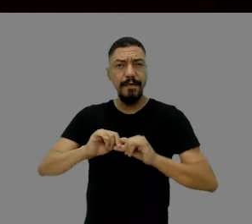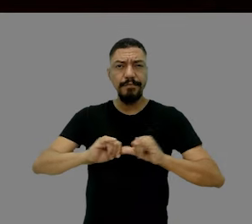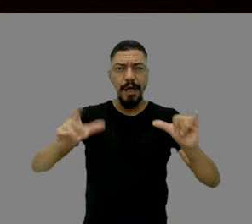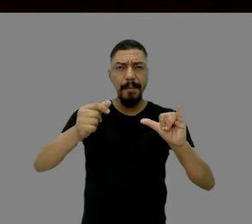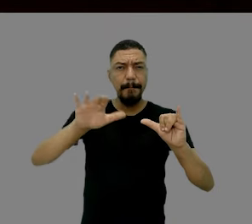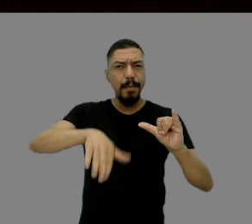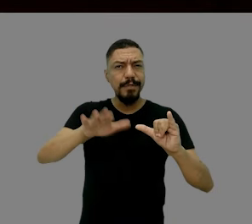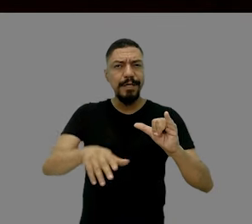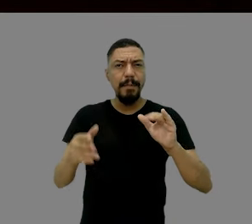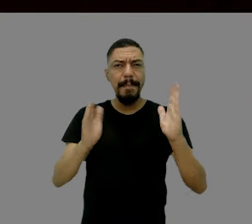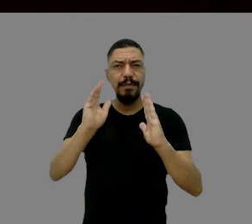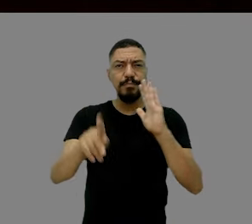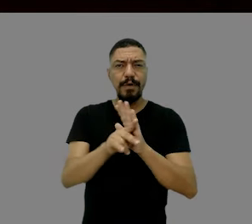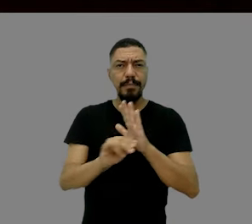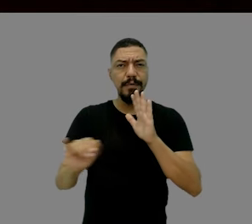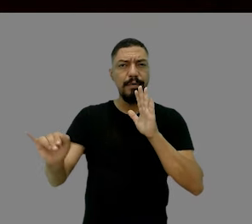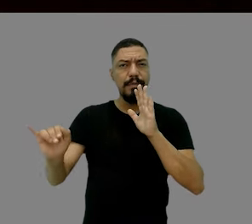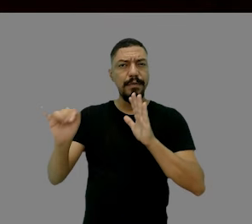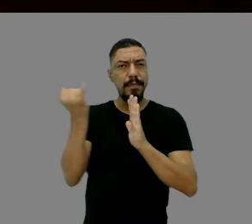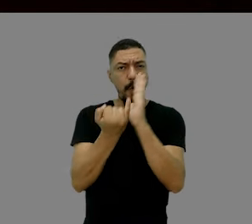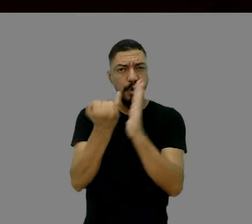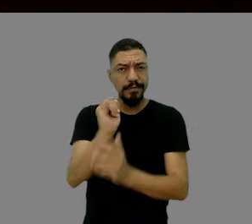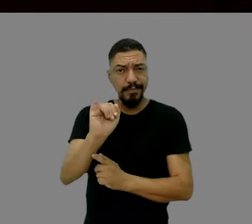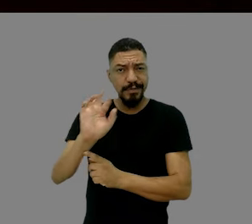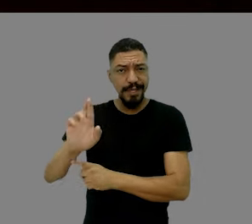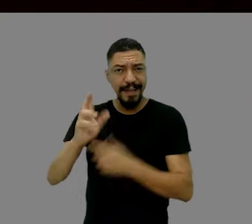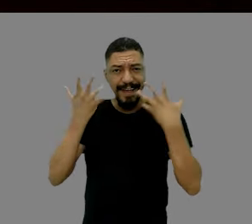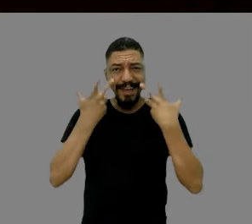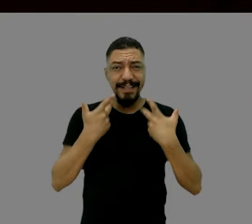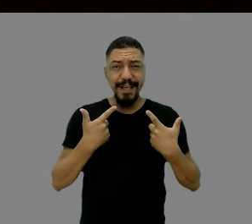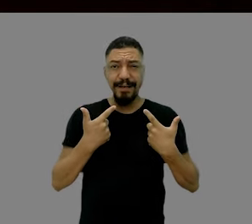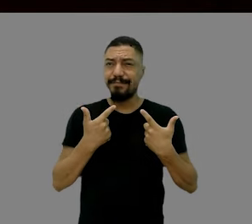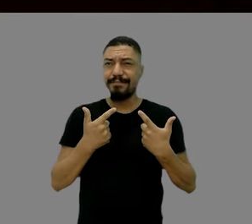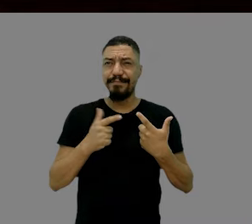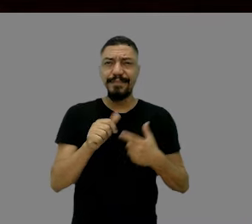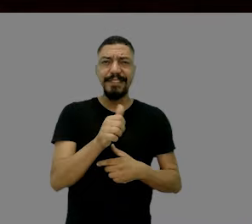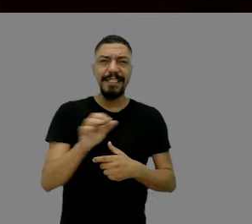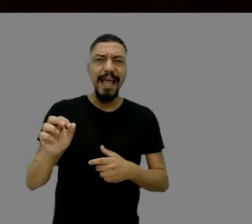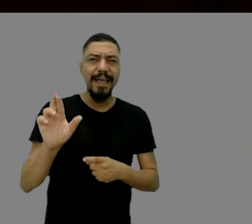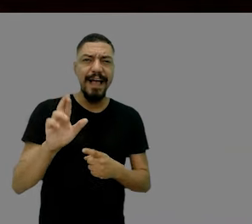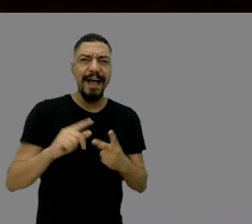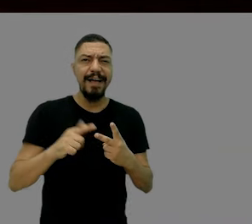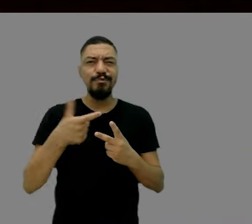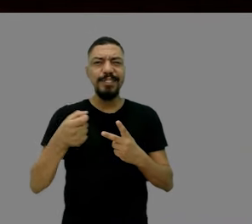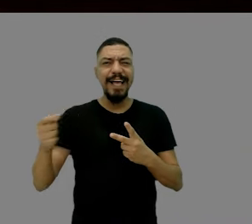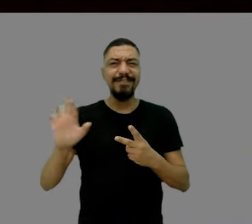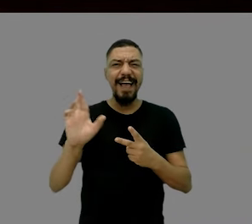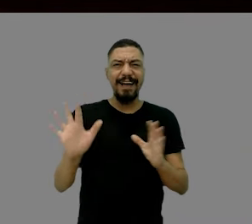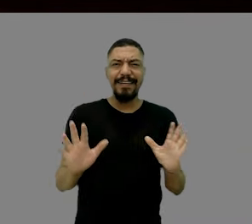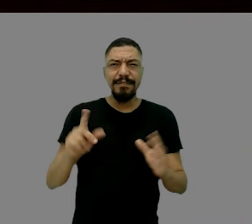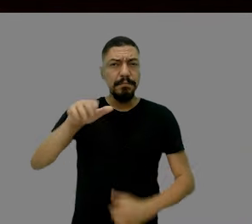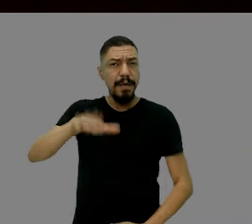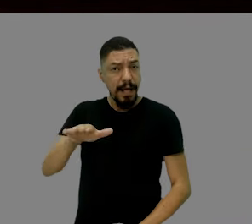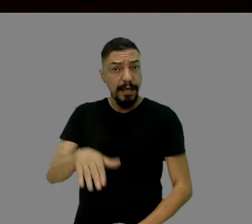tipo 100, 200 reais, sabe? Não é um valor tão alto que vocês podem prever. E aí, pode botar assim na conta do projeto, não tem